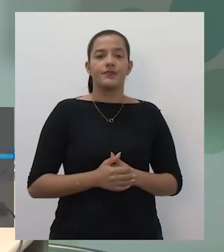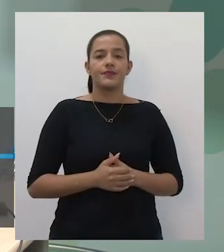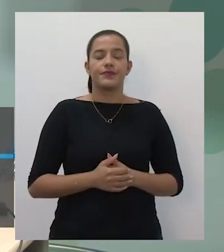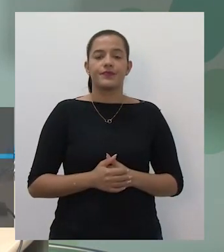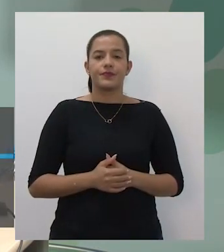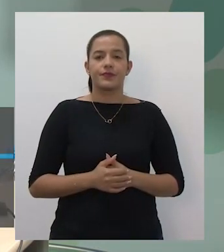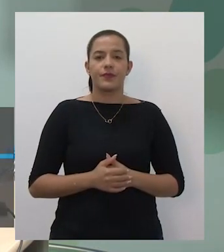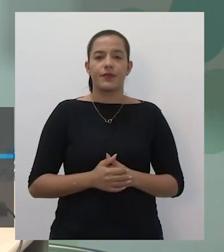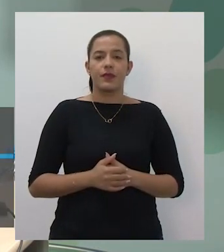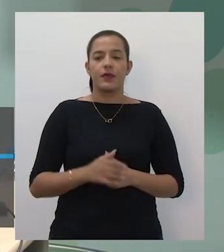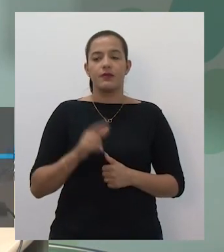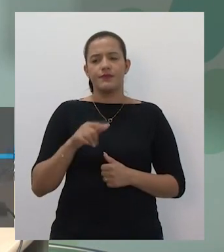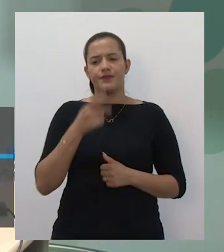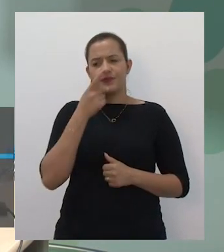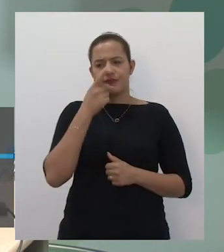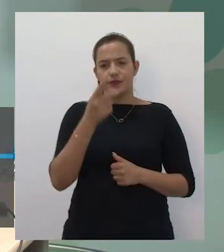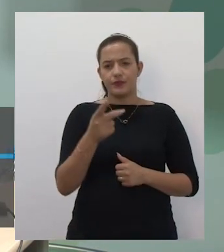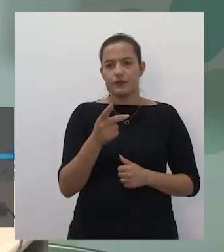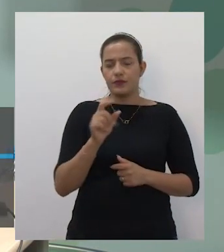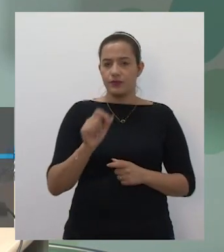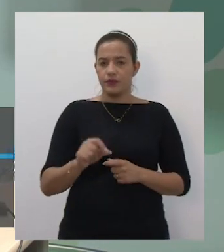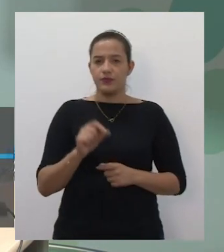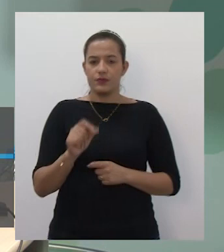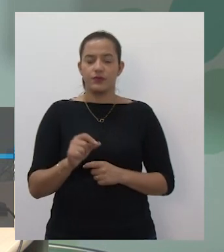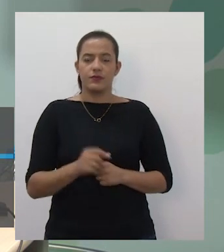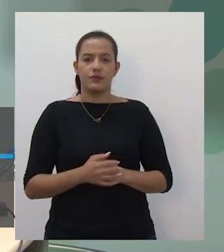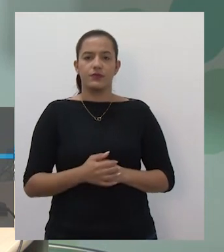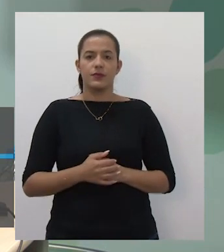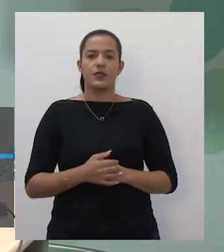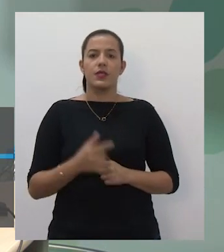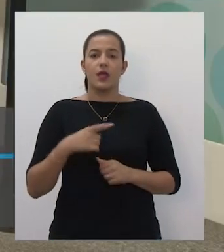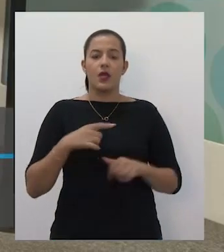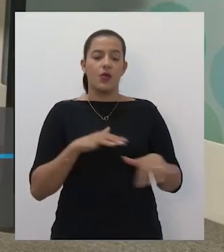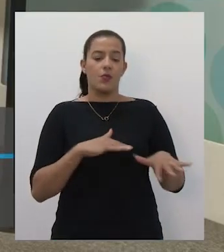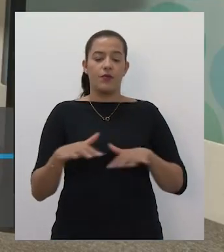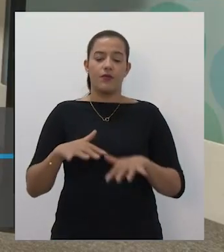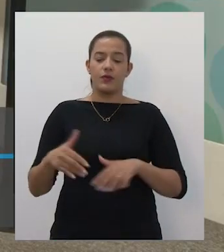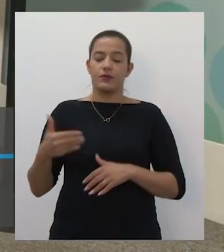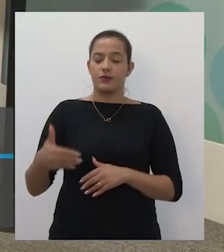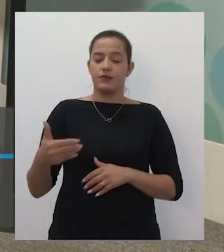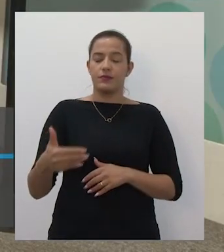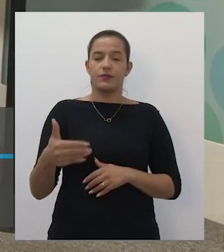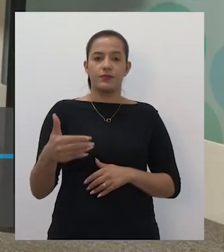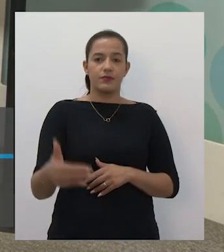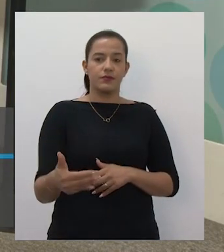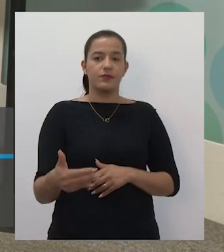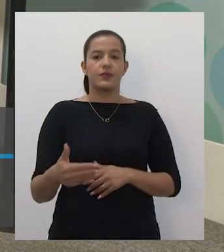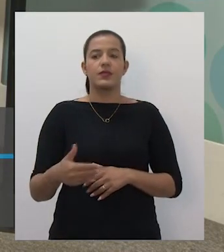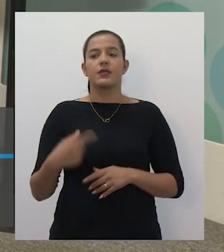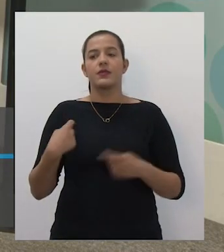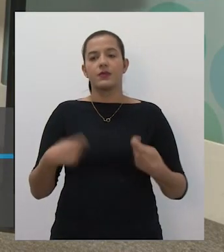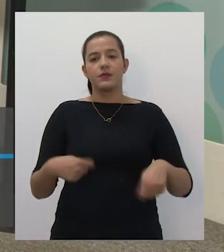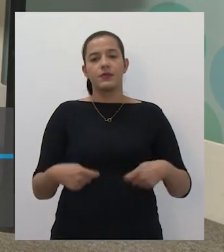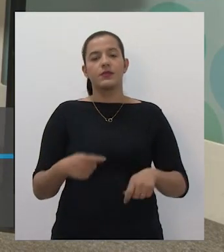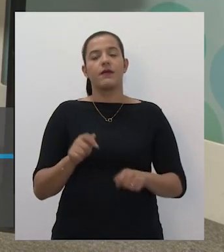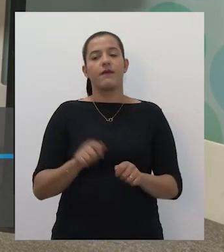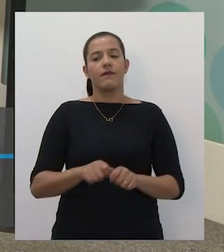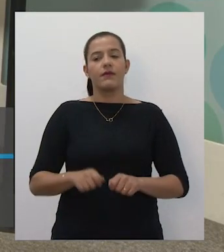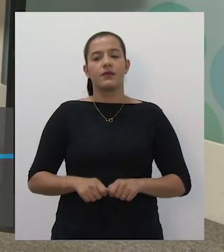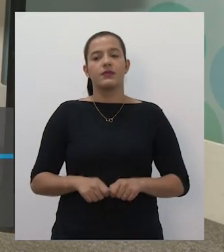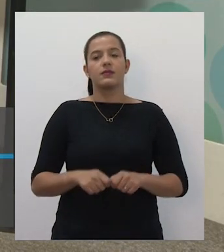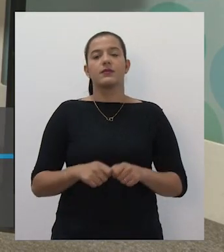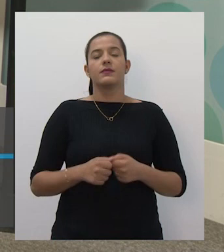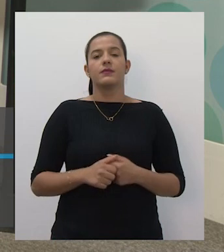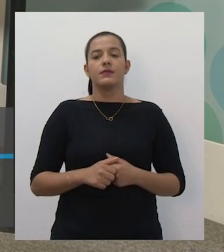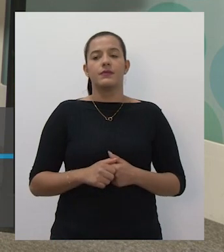interação. Então, ele coloca sempre essa questão, né? Então, é um movimento contínuo, né, que precisa ser feito, né, como você colocou, 24